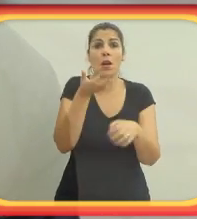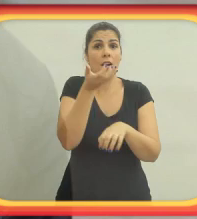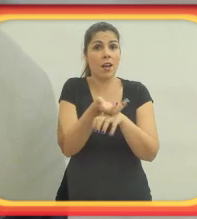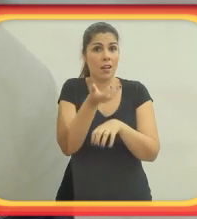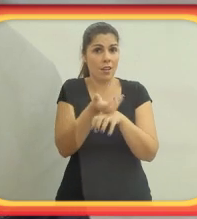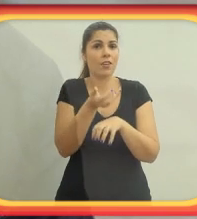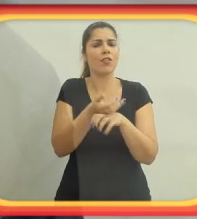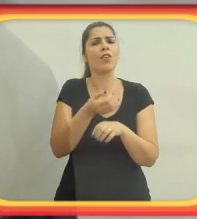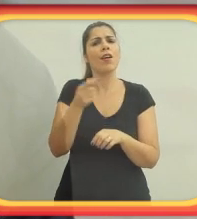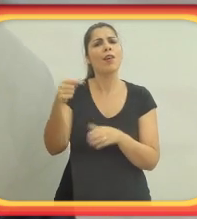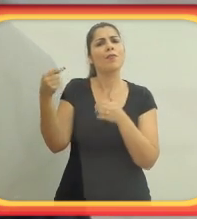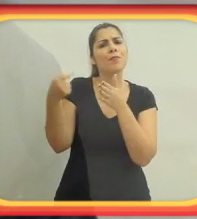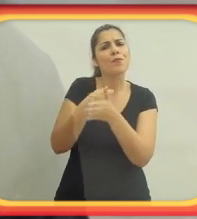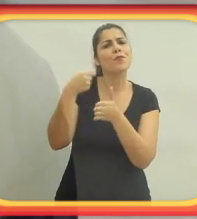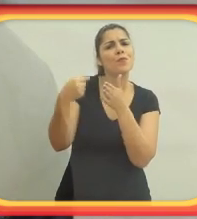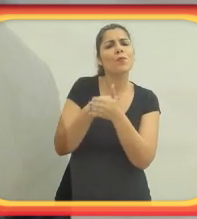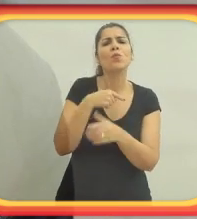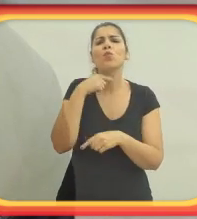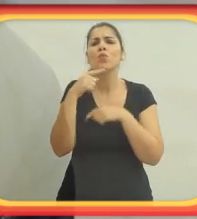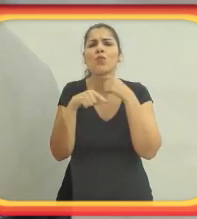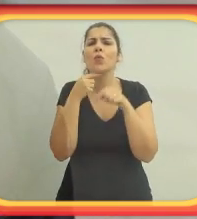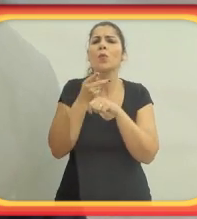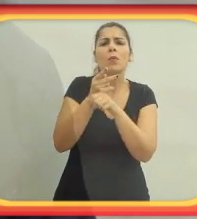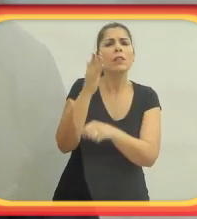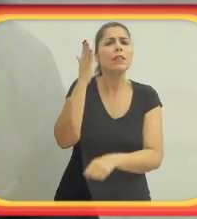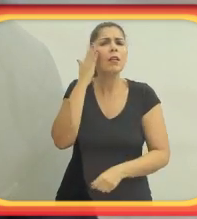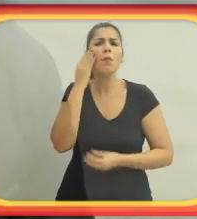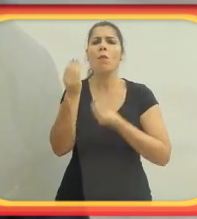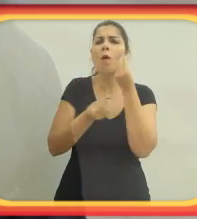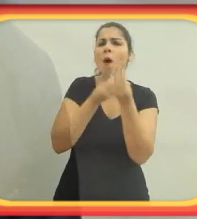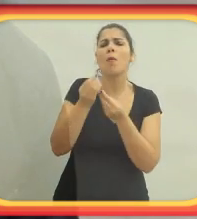para procurar saber, para poder fazer o trabalho direitinho.